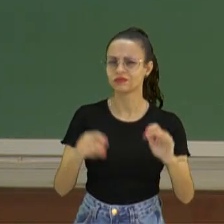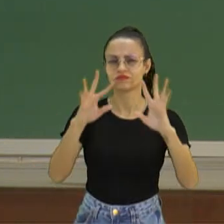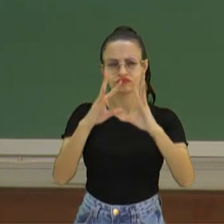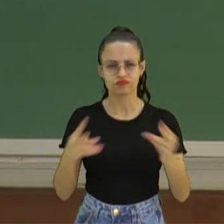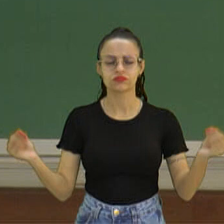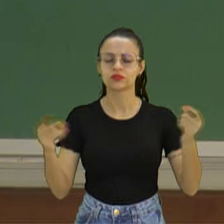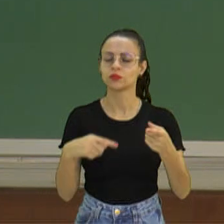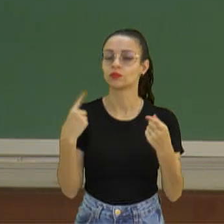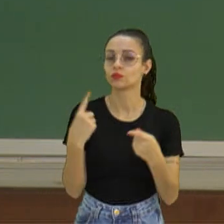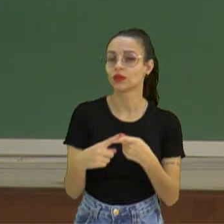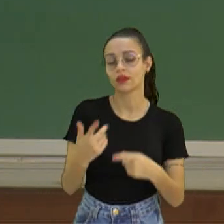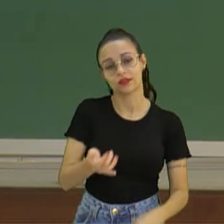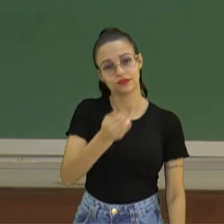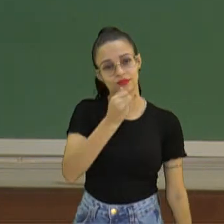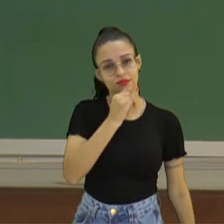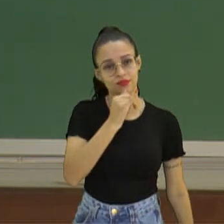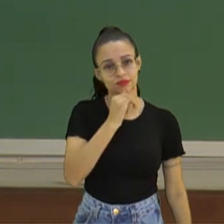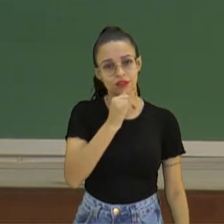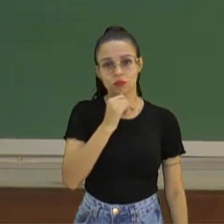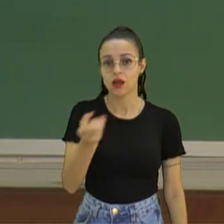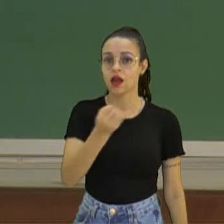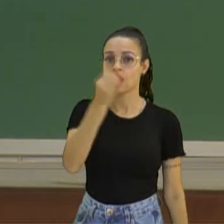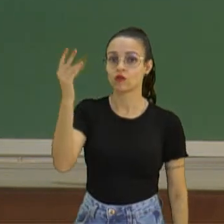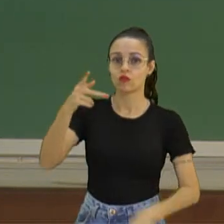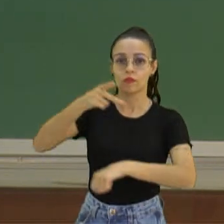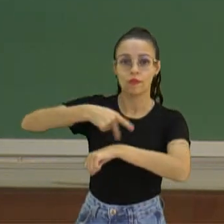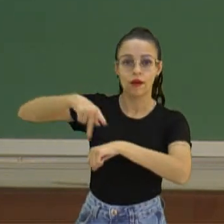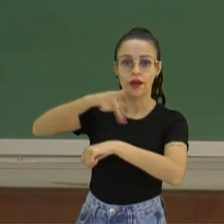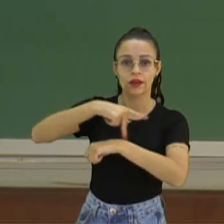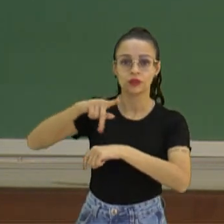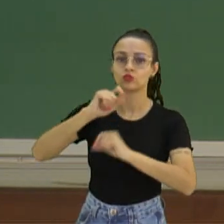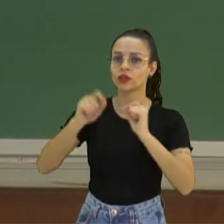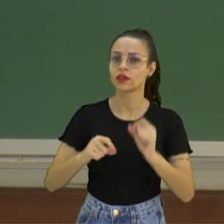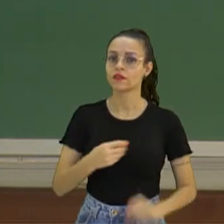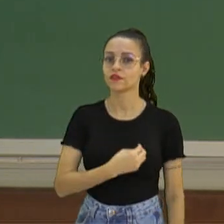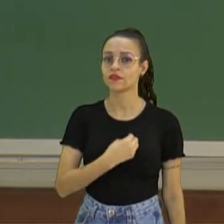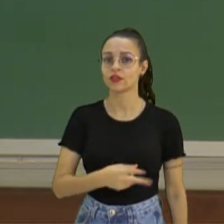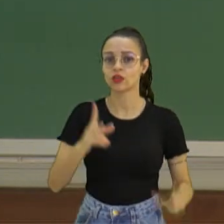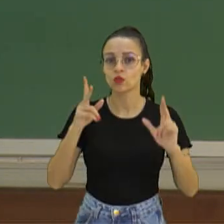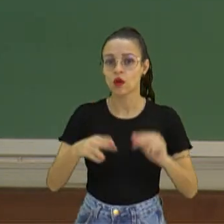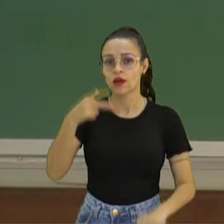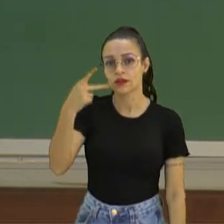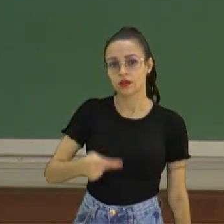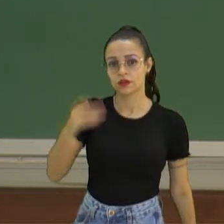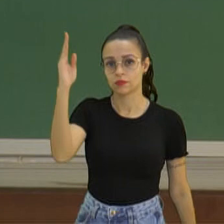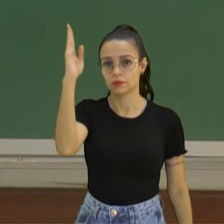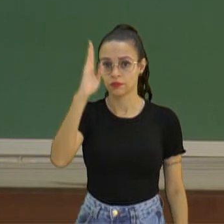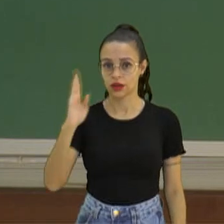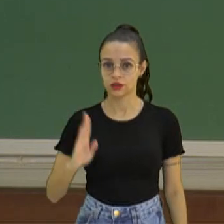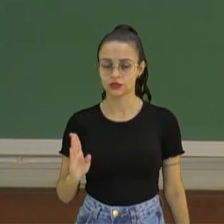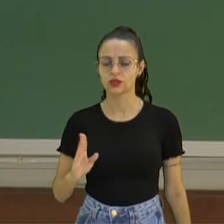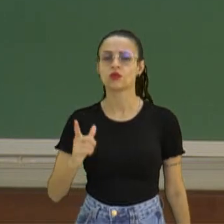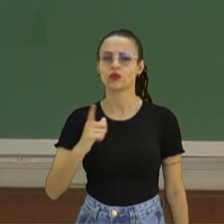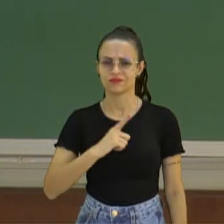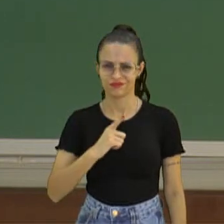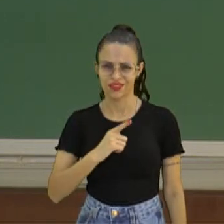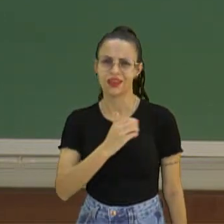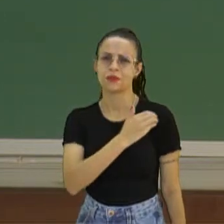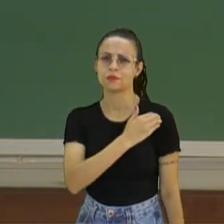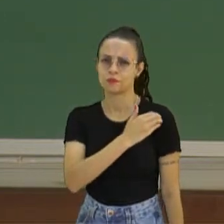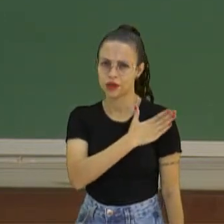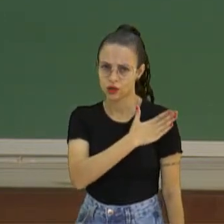é que estamos por exemplo em muitos países vivendo como no Brasil você apesar da discriminação